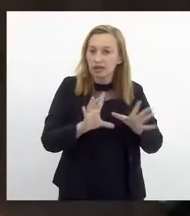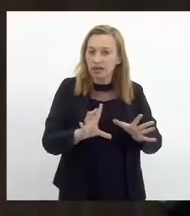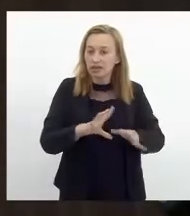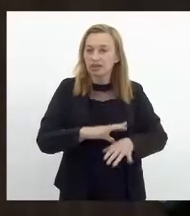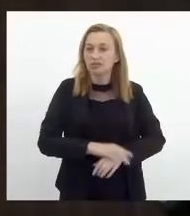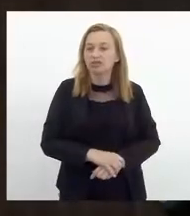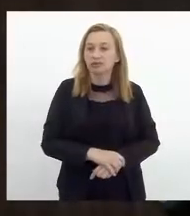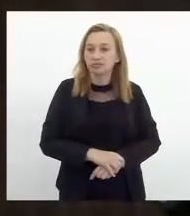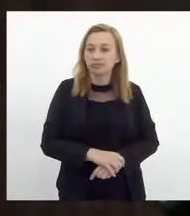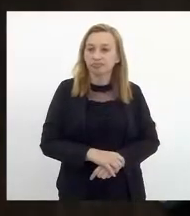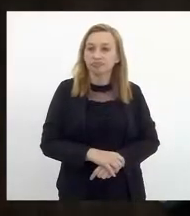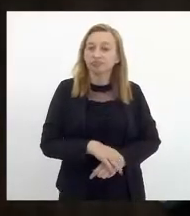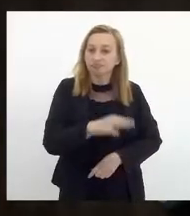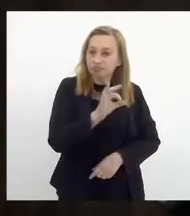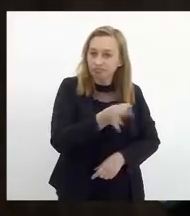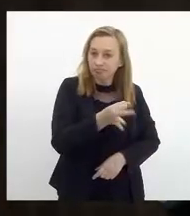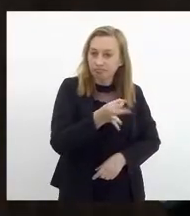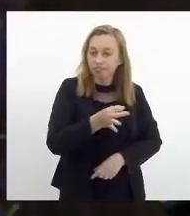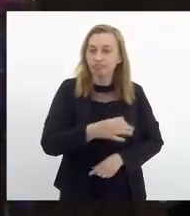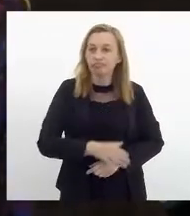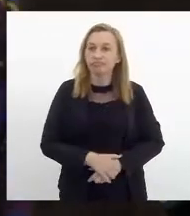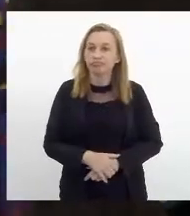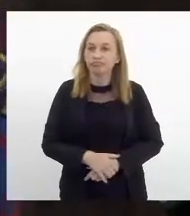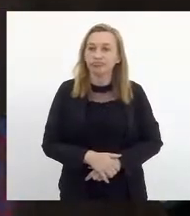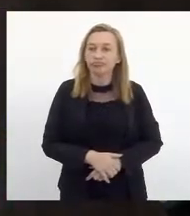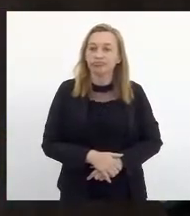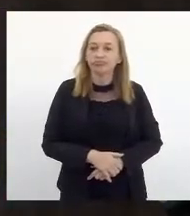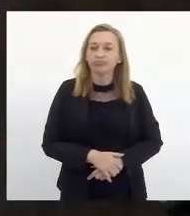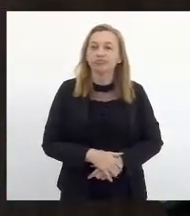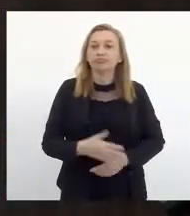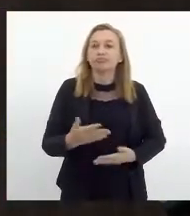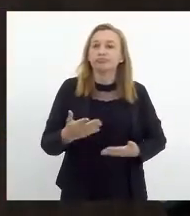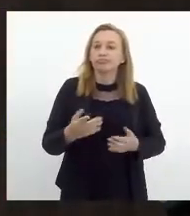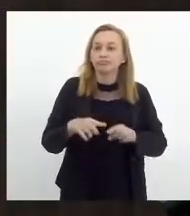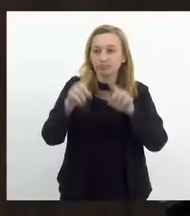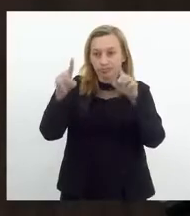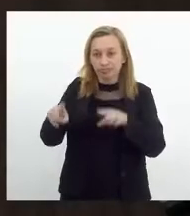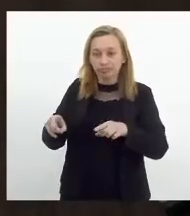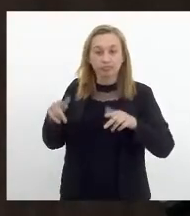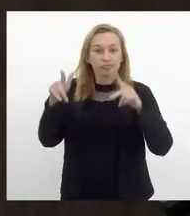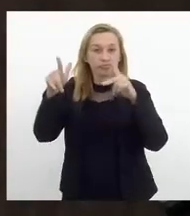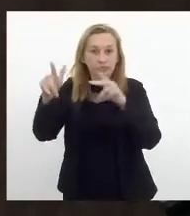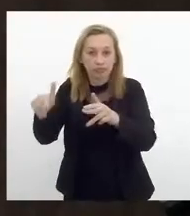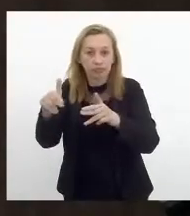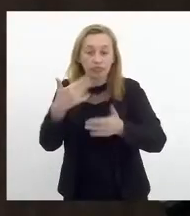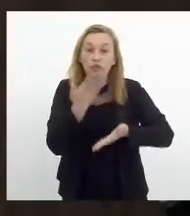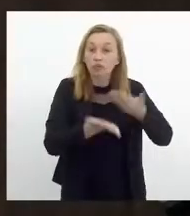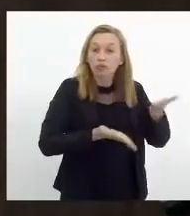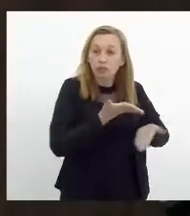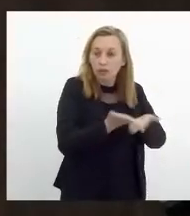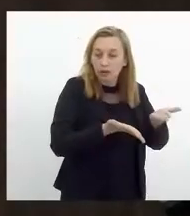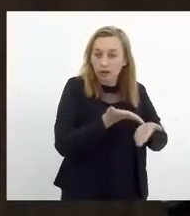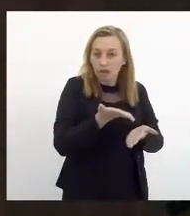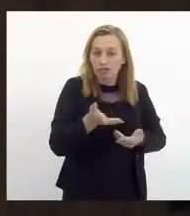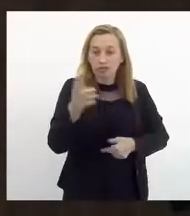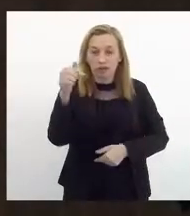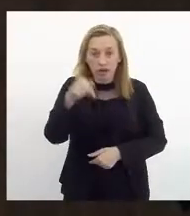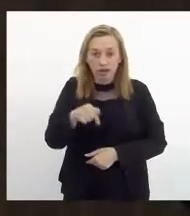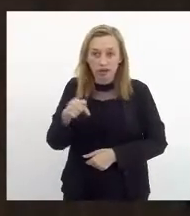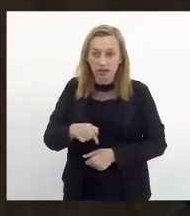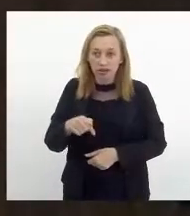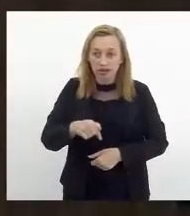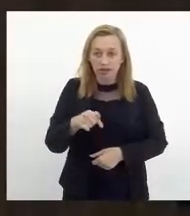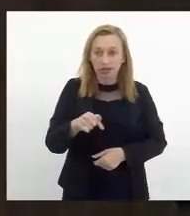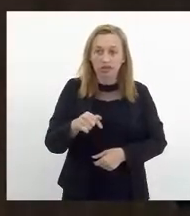autorizativo e que garante a esses servidores o mesmo tratamento que foi dado aqui aos